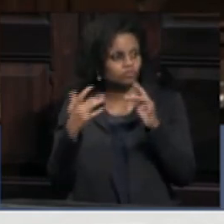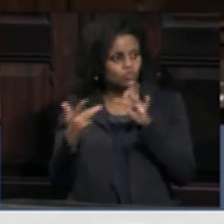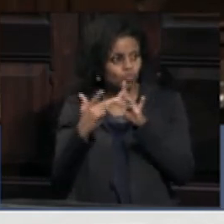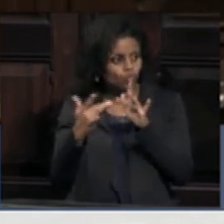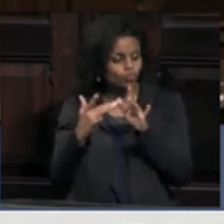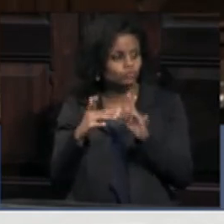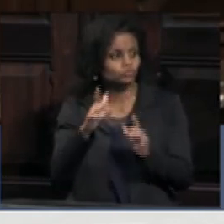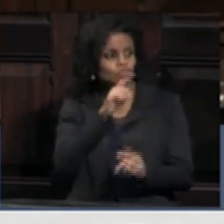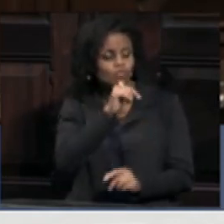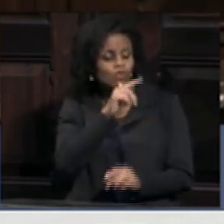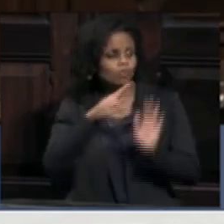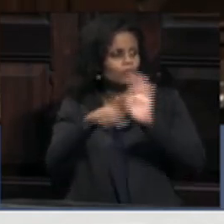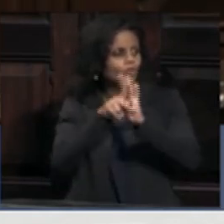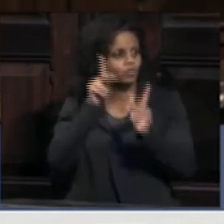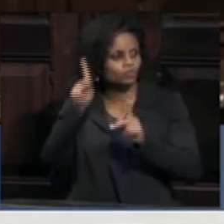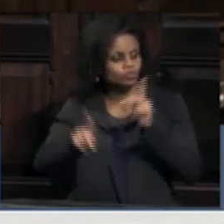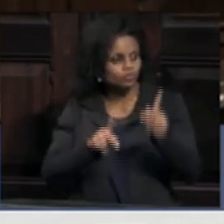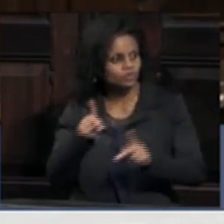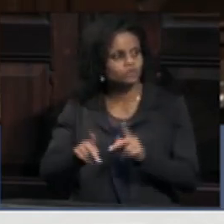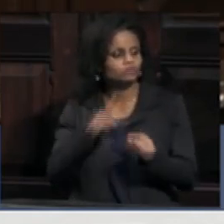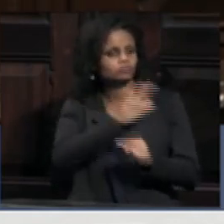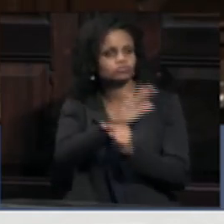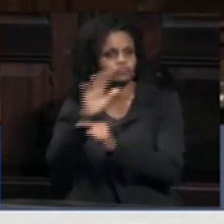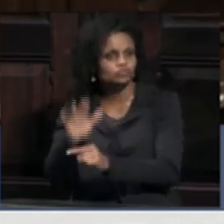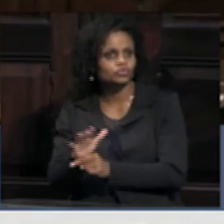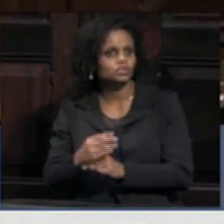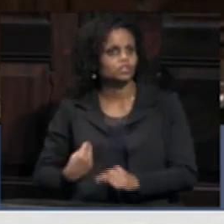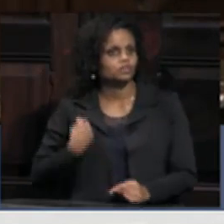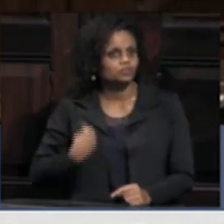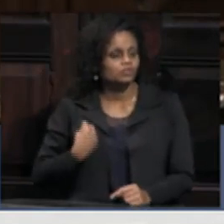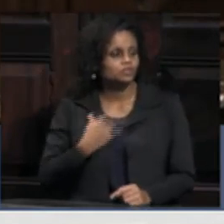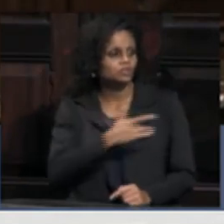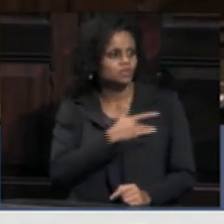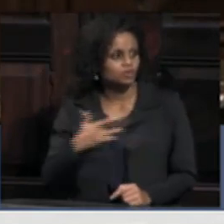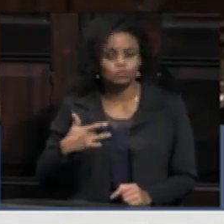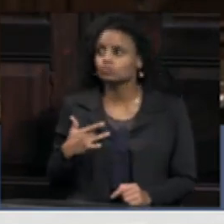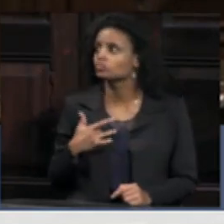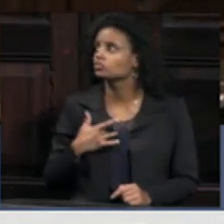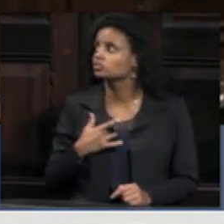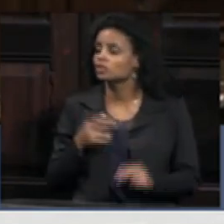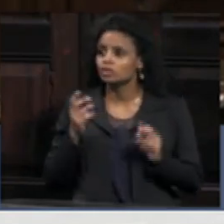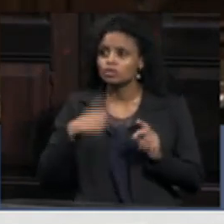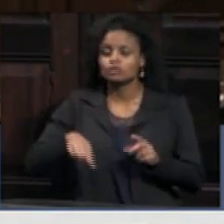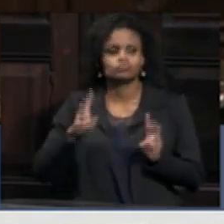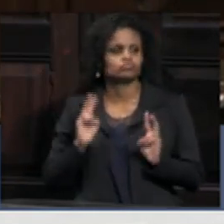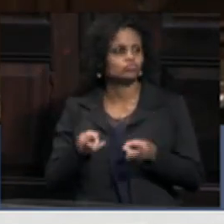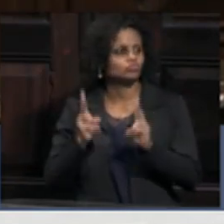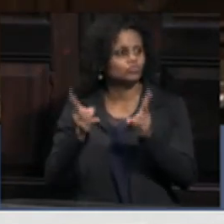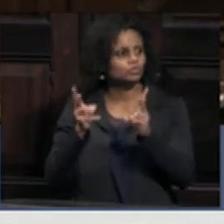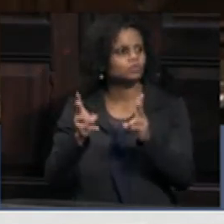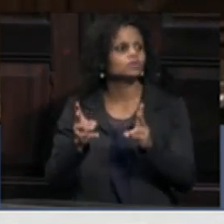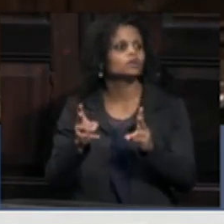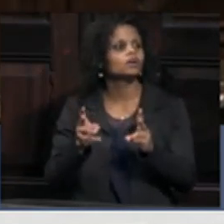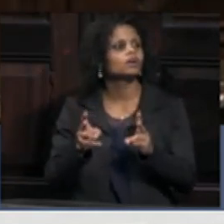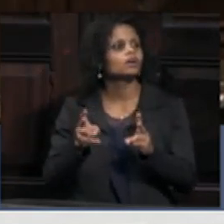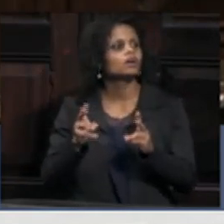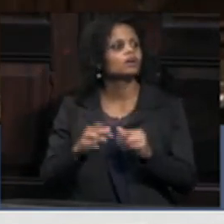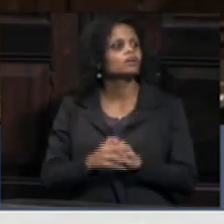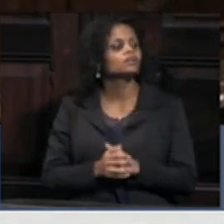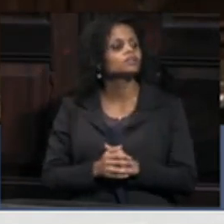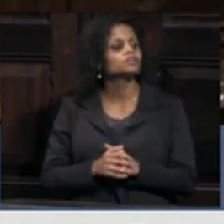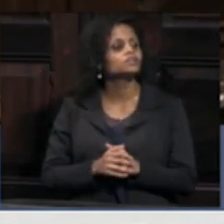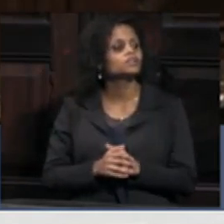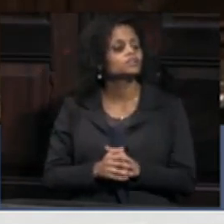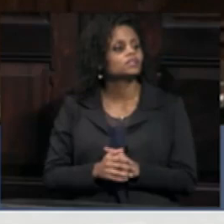e direito da população, em defesa da vida, em defesa da saúde pública, vamos permanecer nesta posição até que o governo